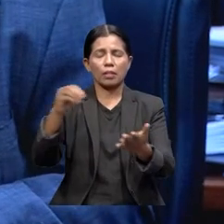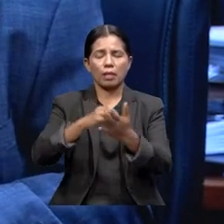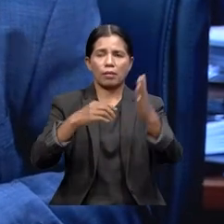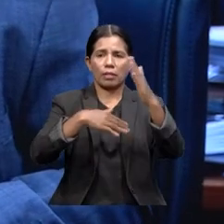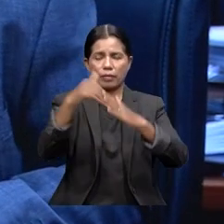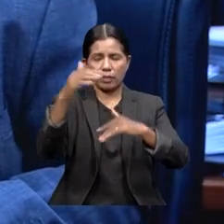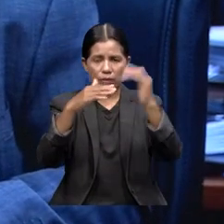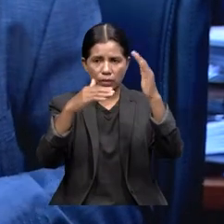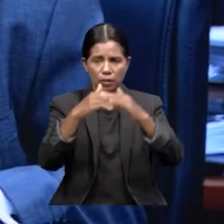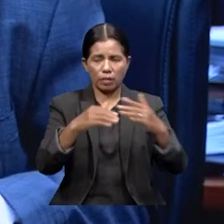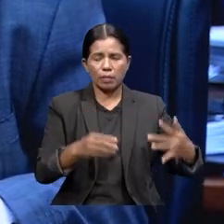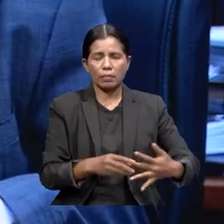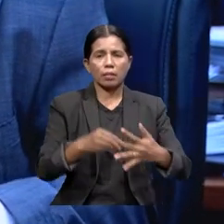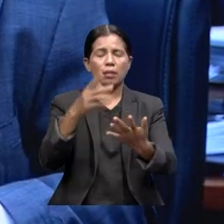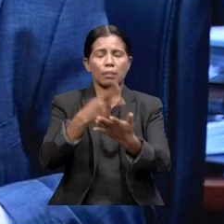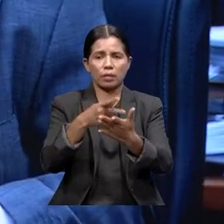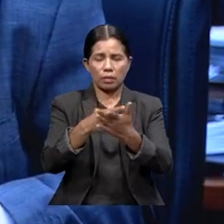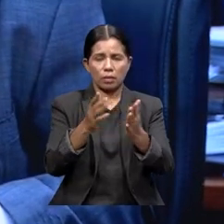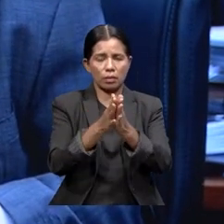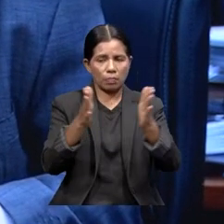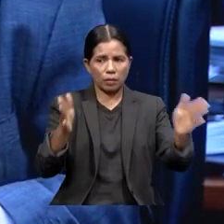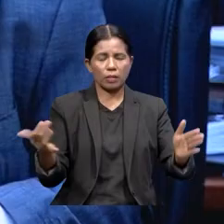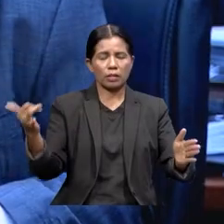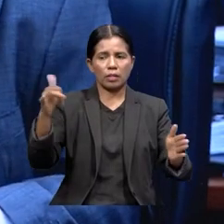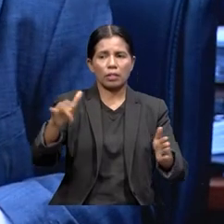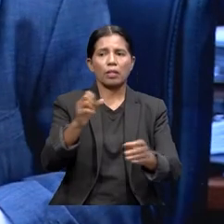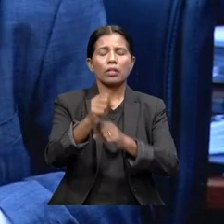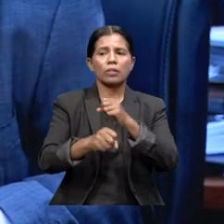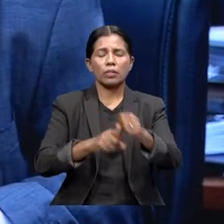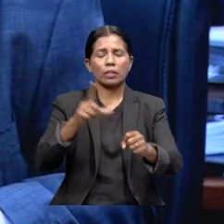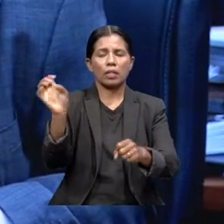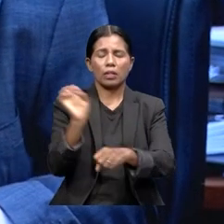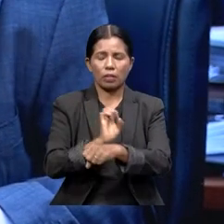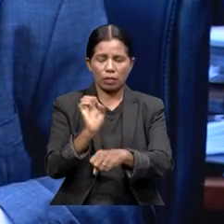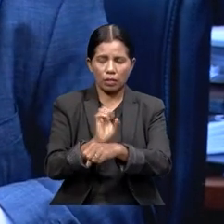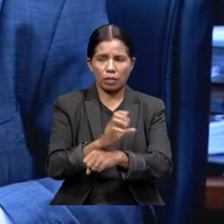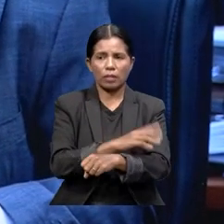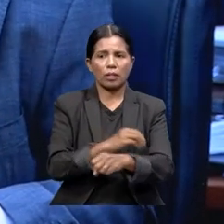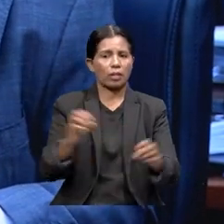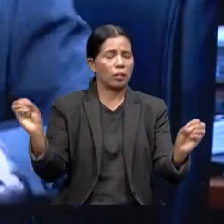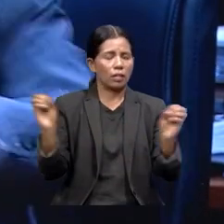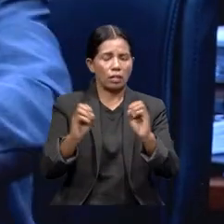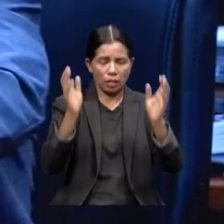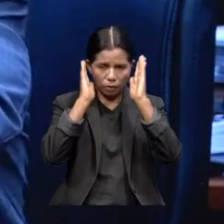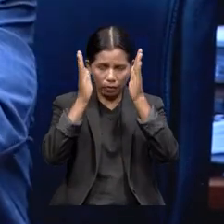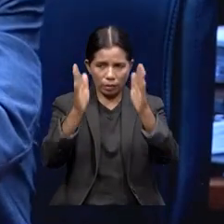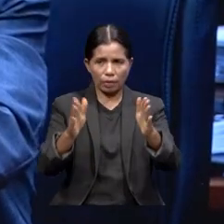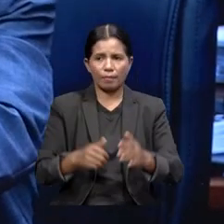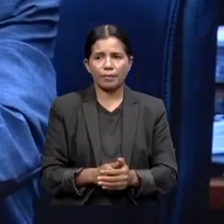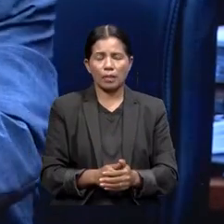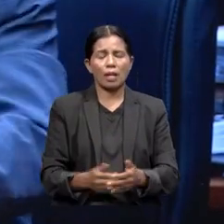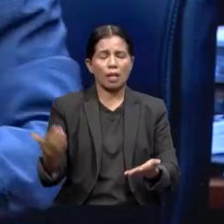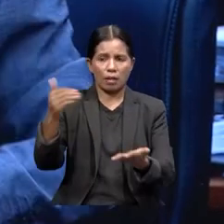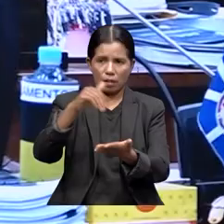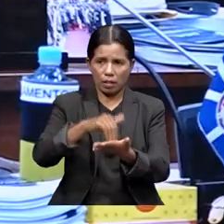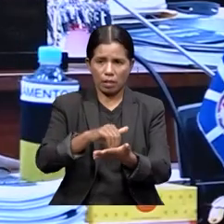infraestrutura. Liu ba projeto bot sira nebe ni retorno social, economia no financial la ia certeza. Excelências, da lei de